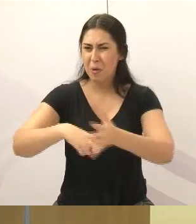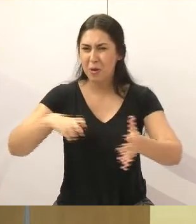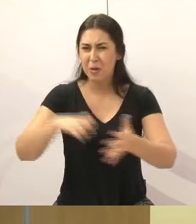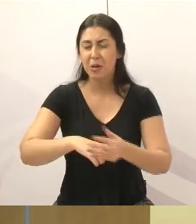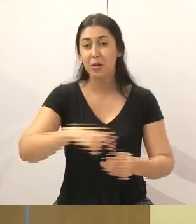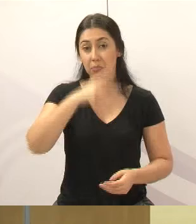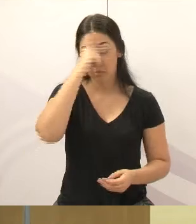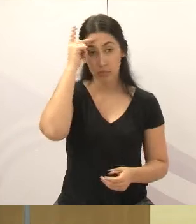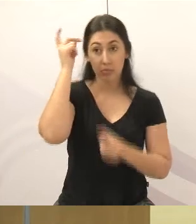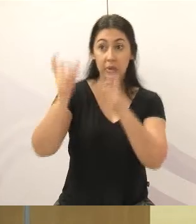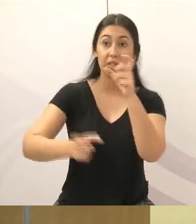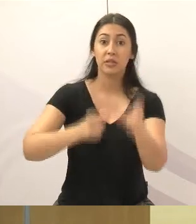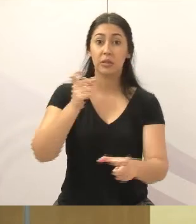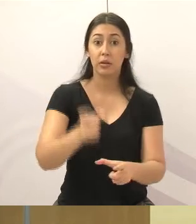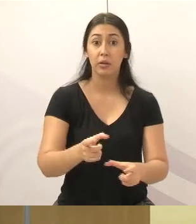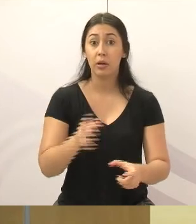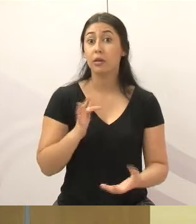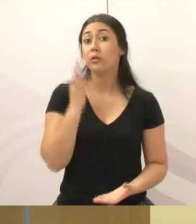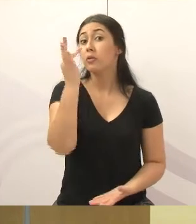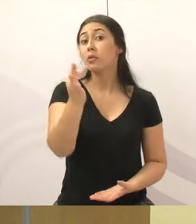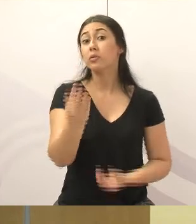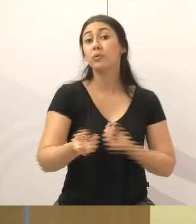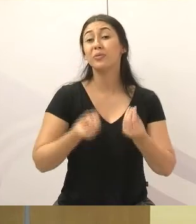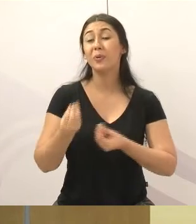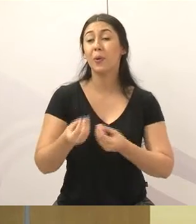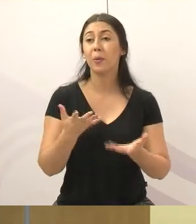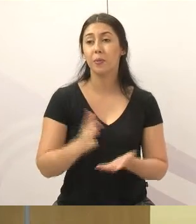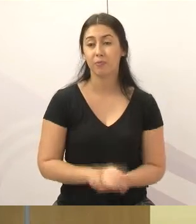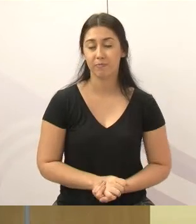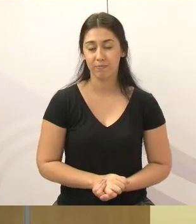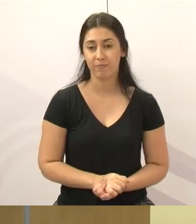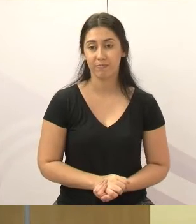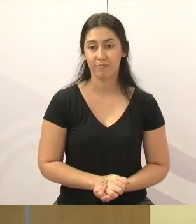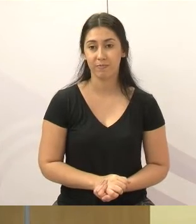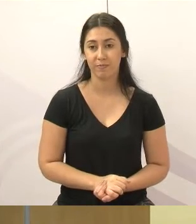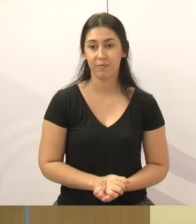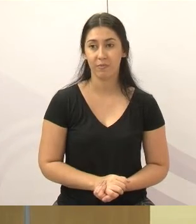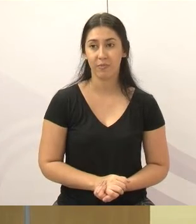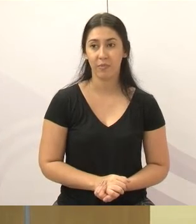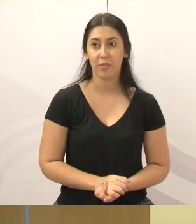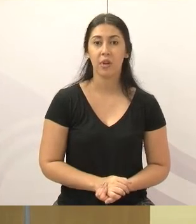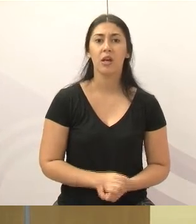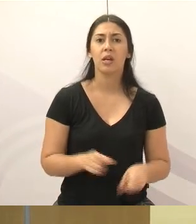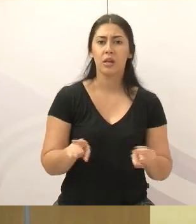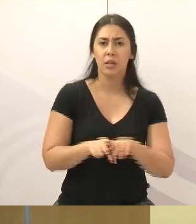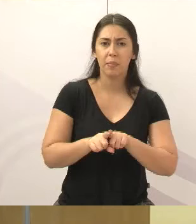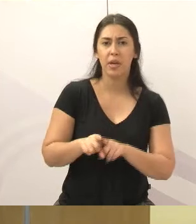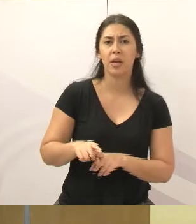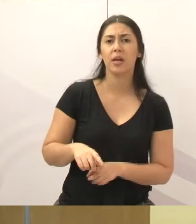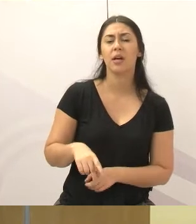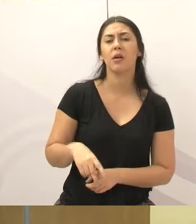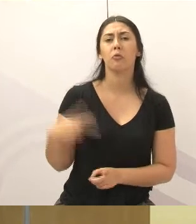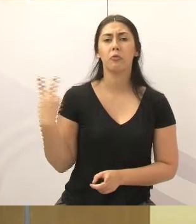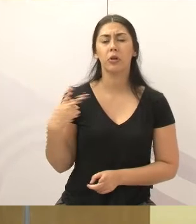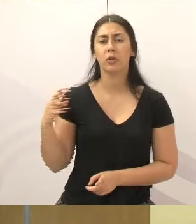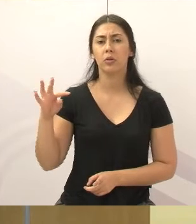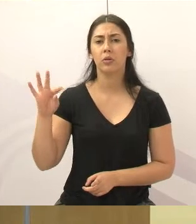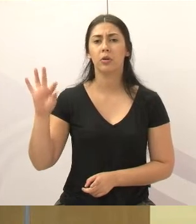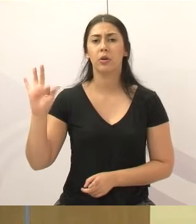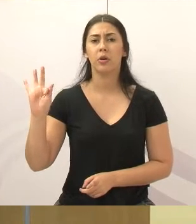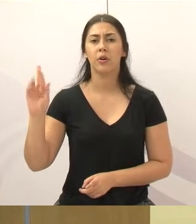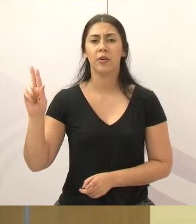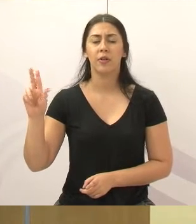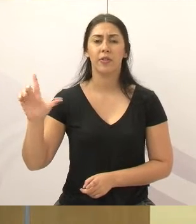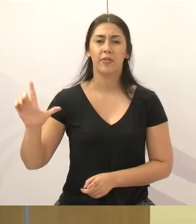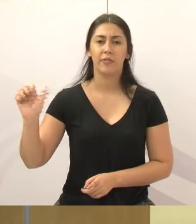pessoas, como que vai ficar? E aqui alguns que antecederam, o Flavinho aqui foi muito correto em dizer